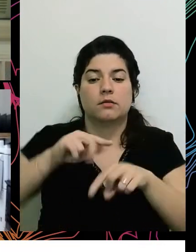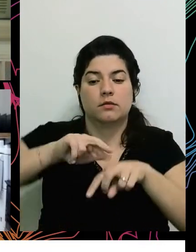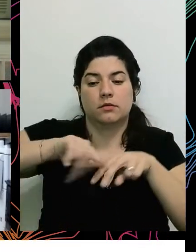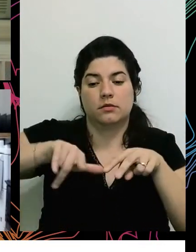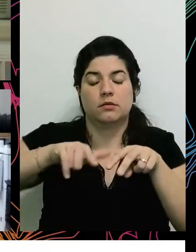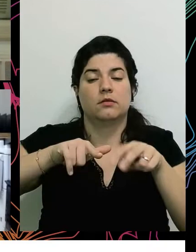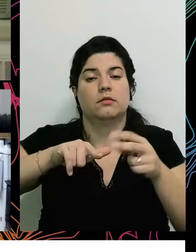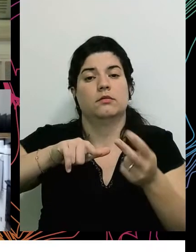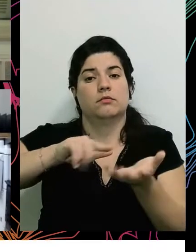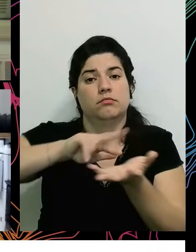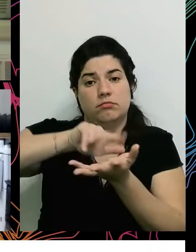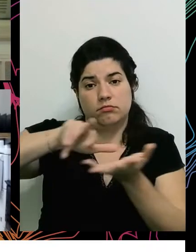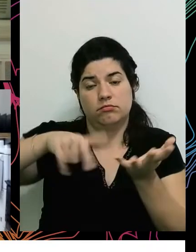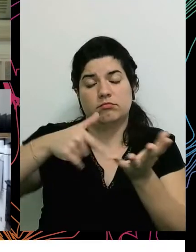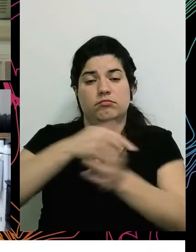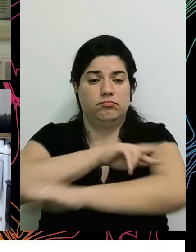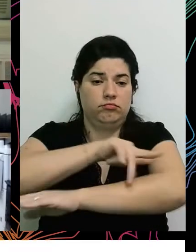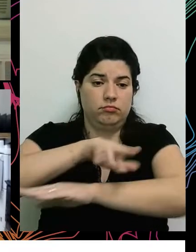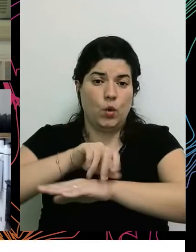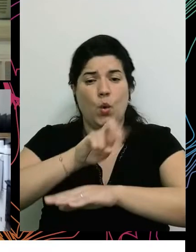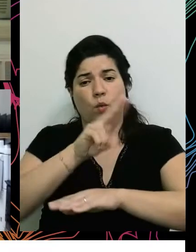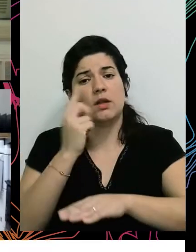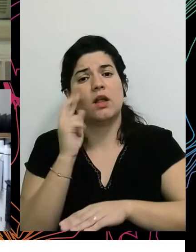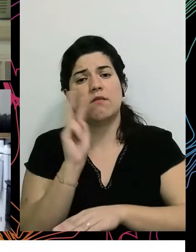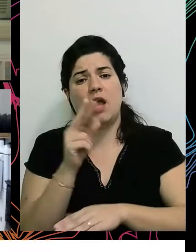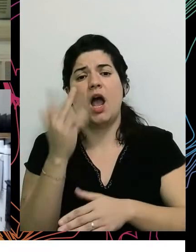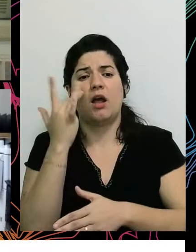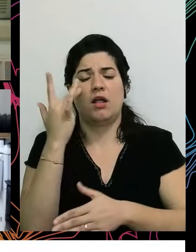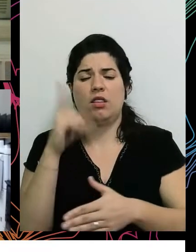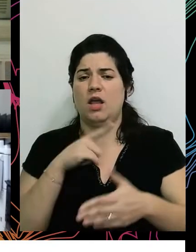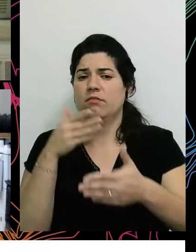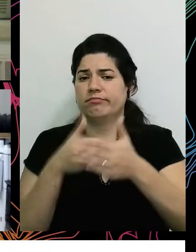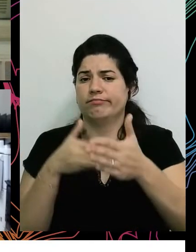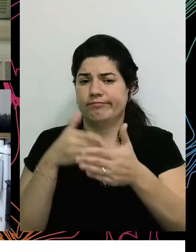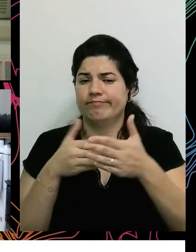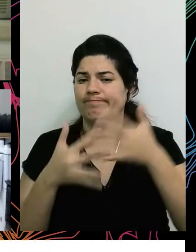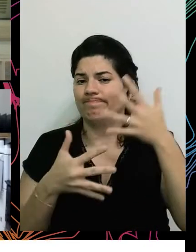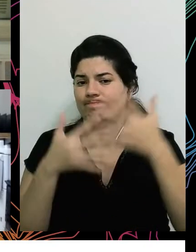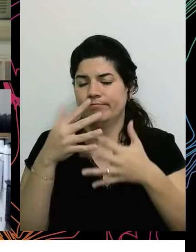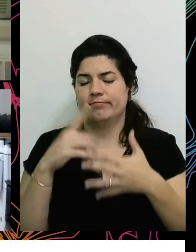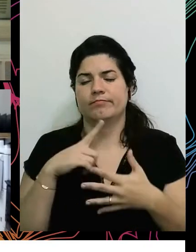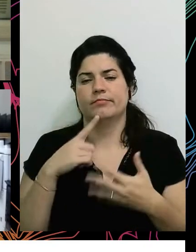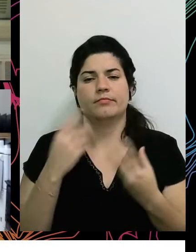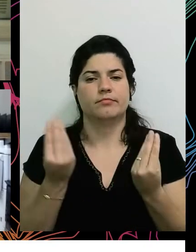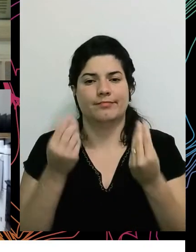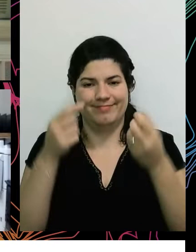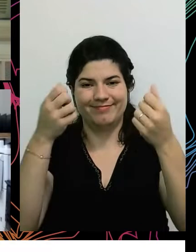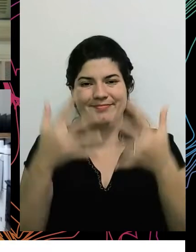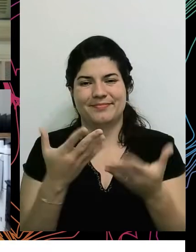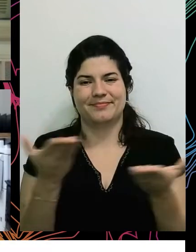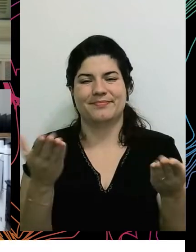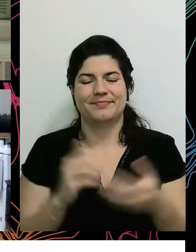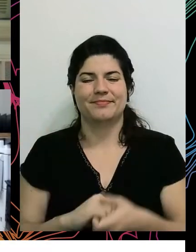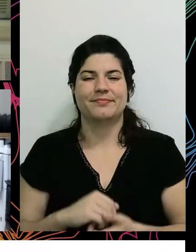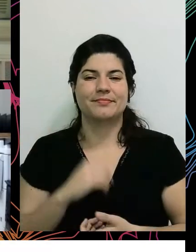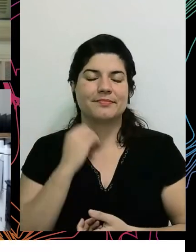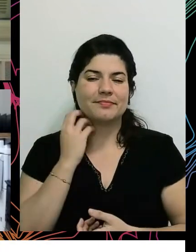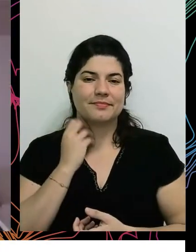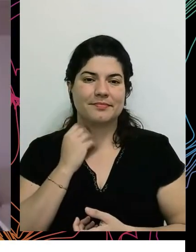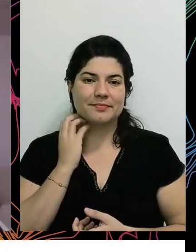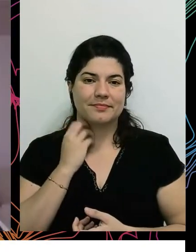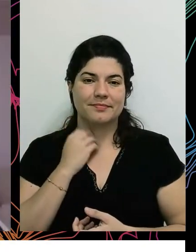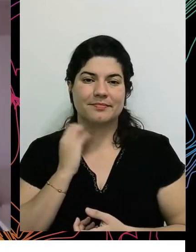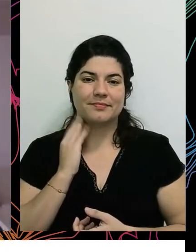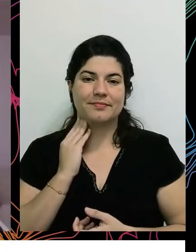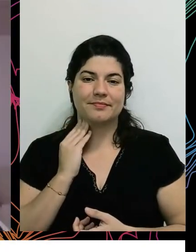raça, ou se ainda há obstáculos para isso? E já trazer um pouco suas considerações finais. Obrigada. Obrigada. Deixa eu